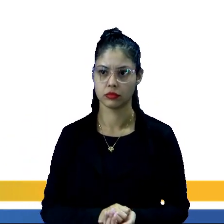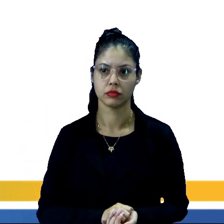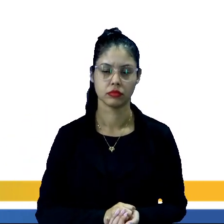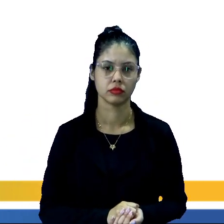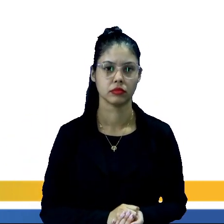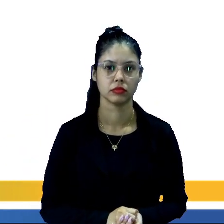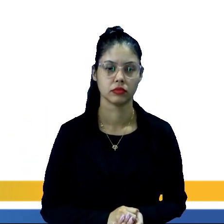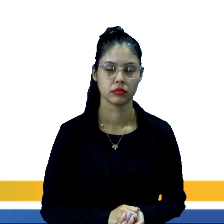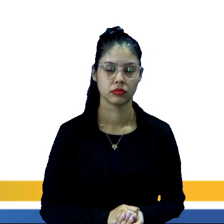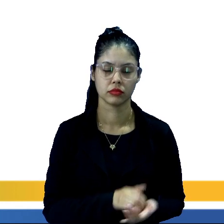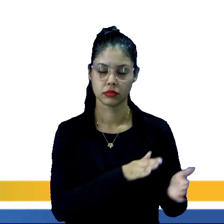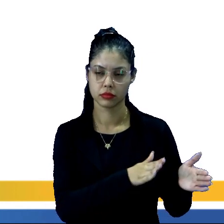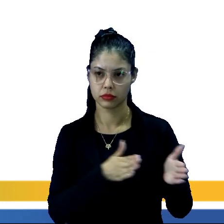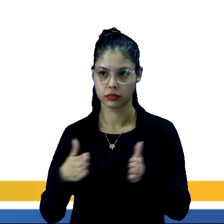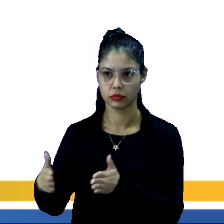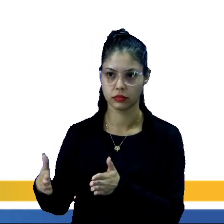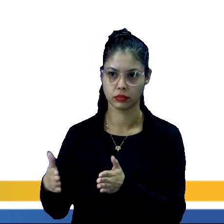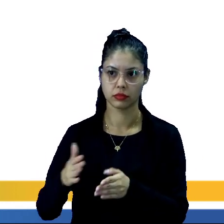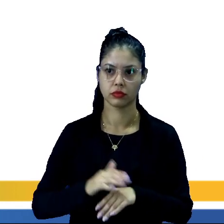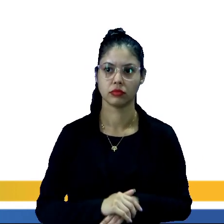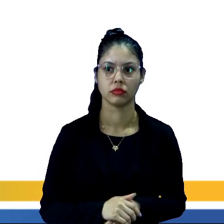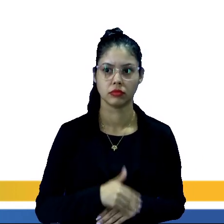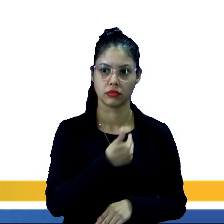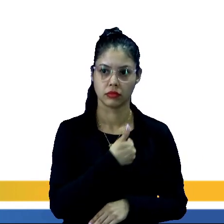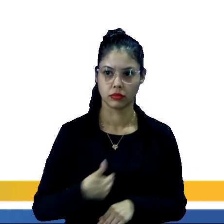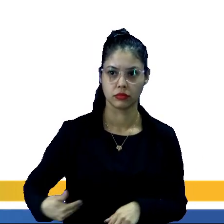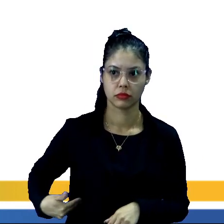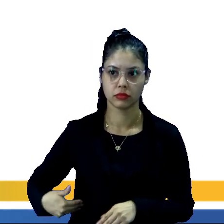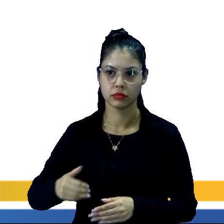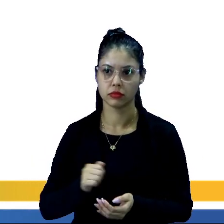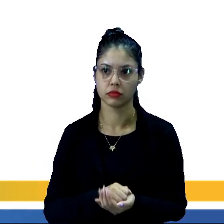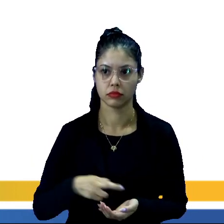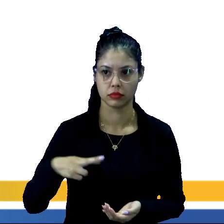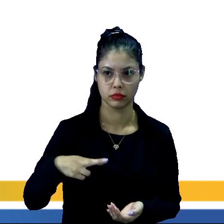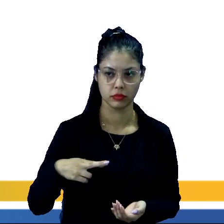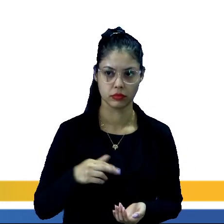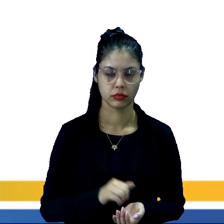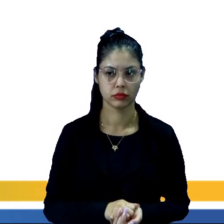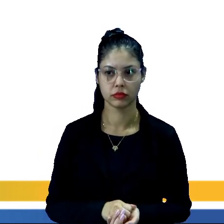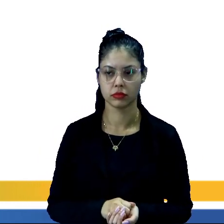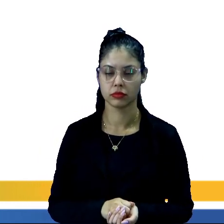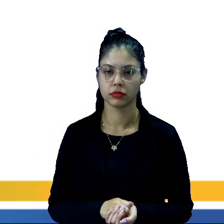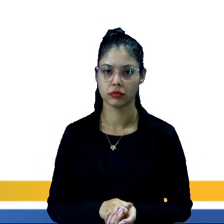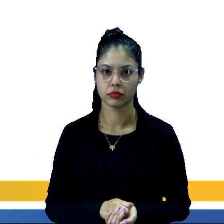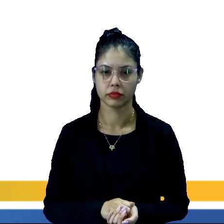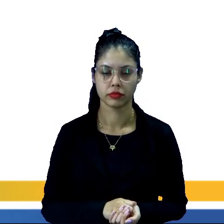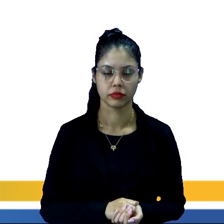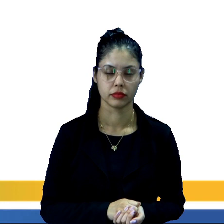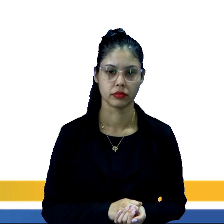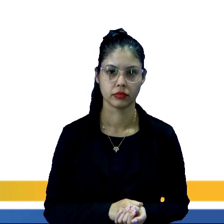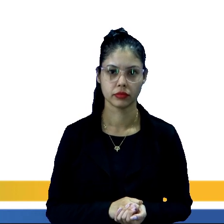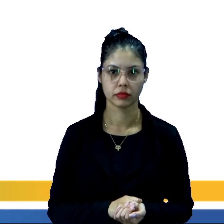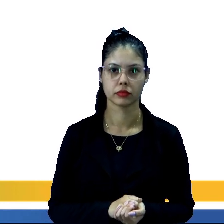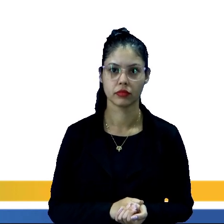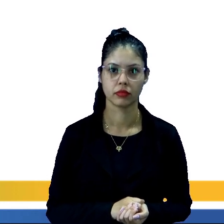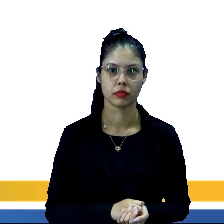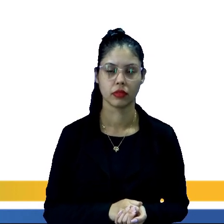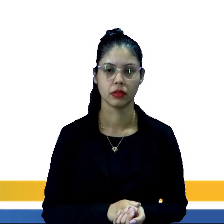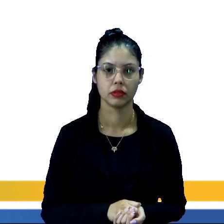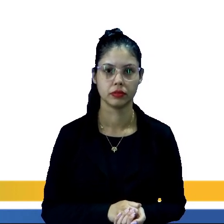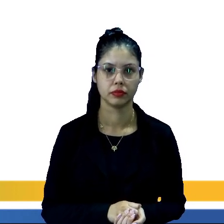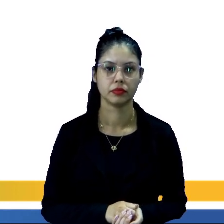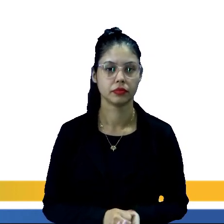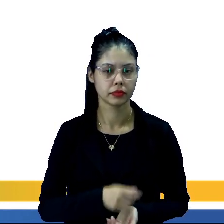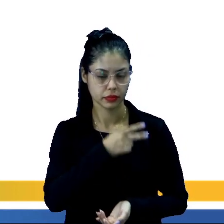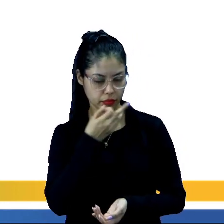parte aí do público, né, e do privado, né? Então, uma opinião,